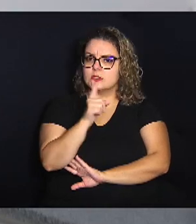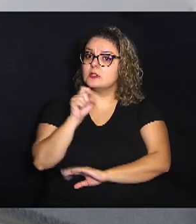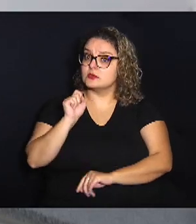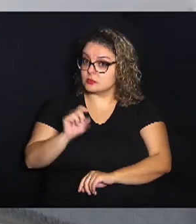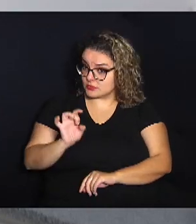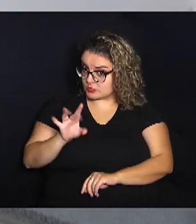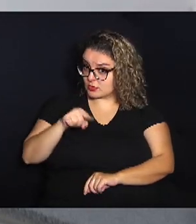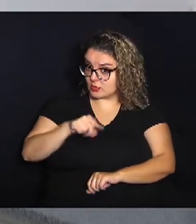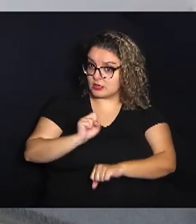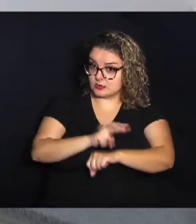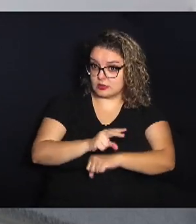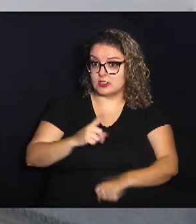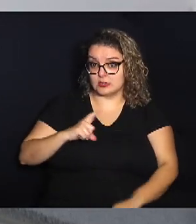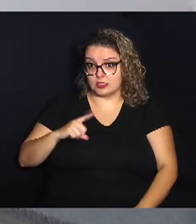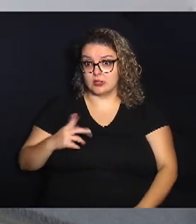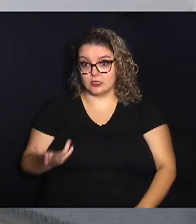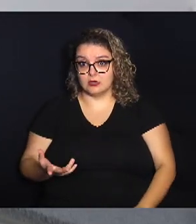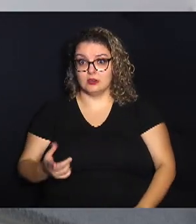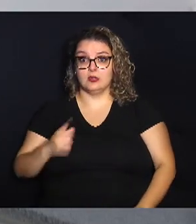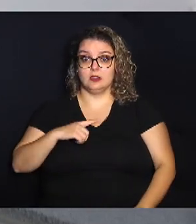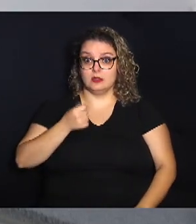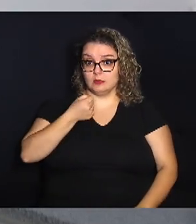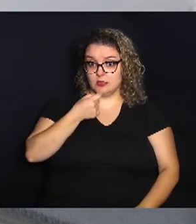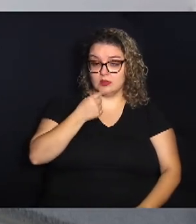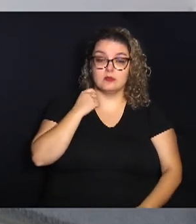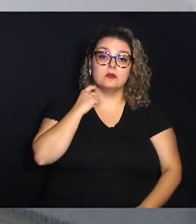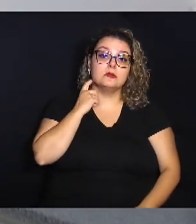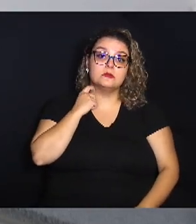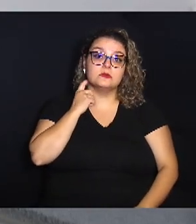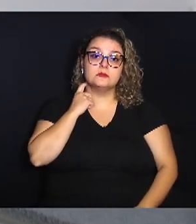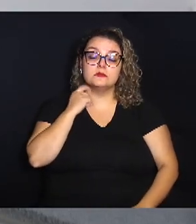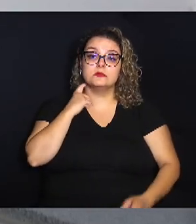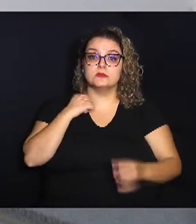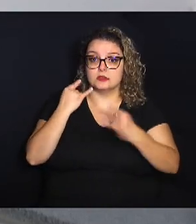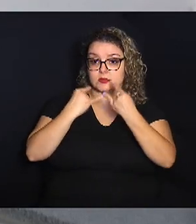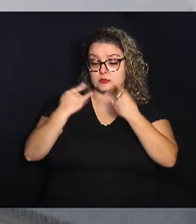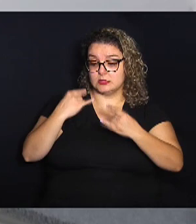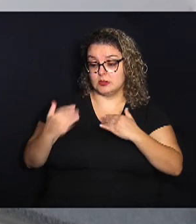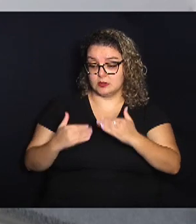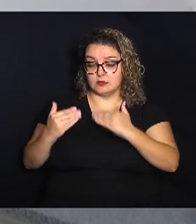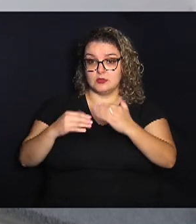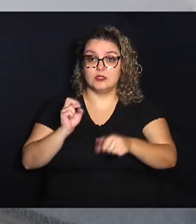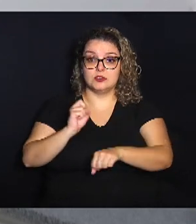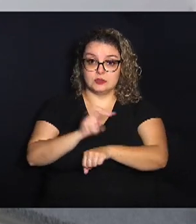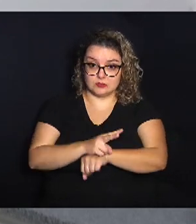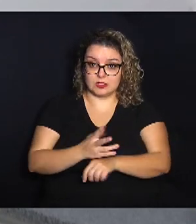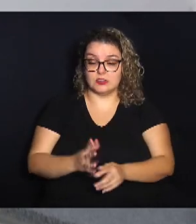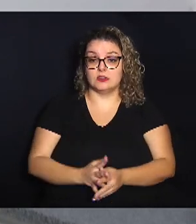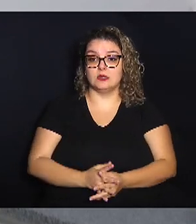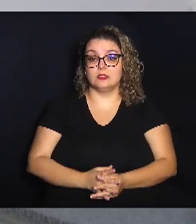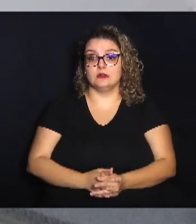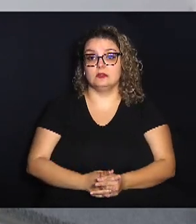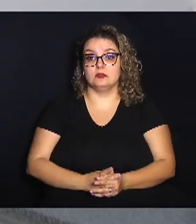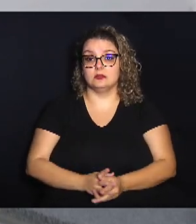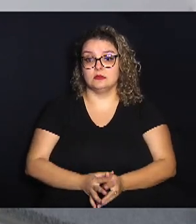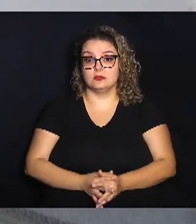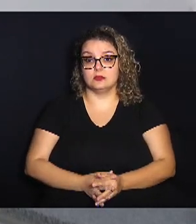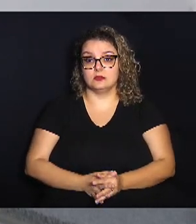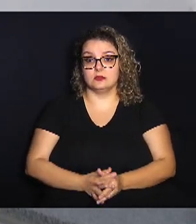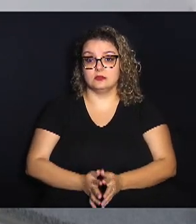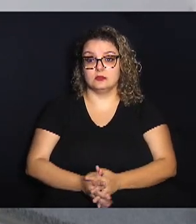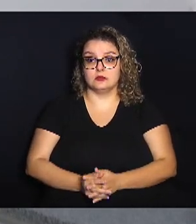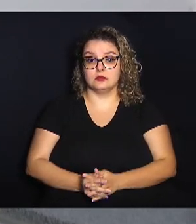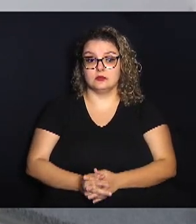venenos têm aplicações, existem medicamentos que foram inspirados, né, e produzidos a partir de venenos. E aí, com